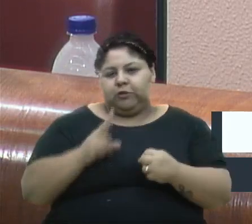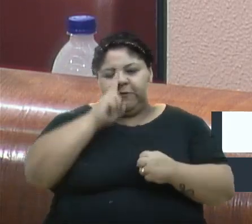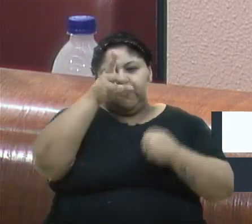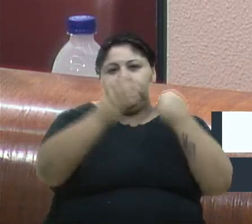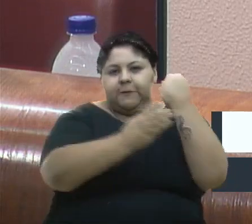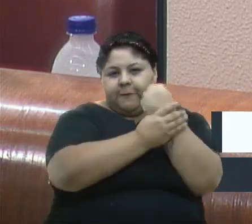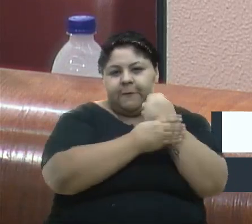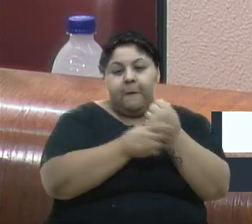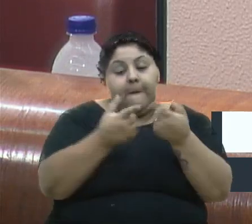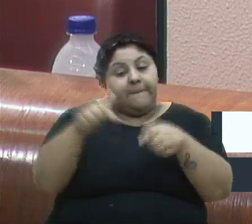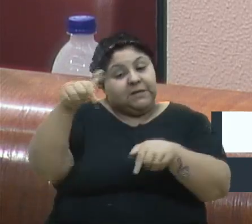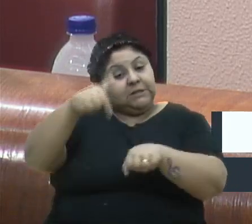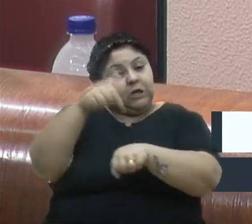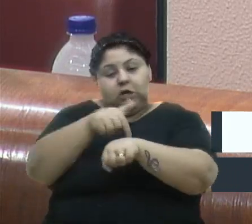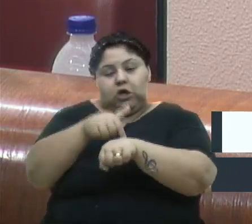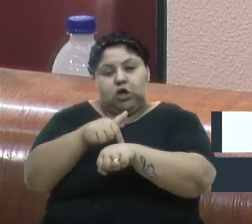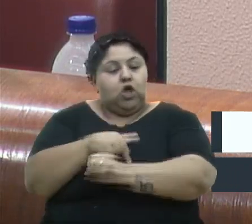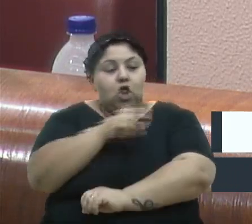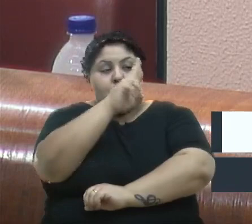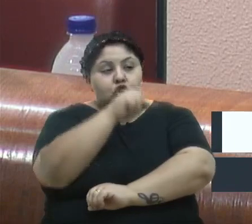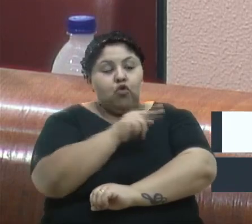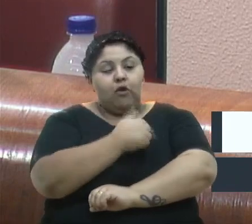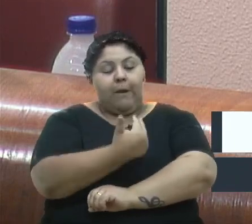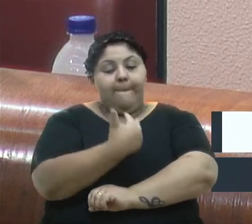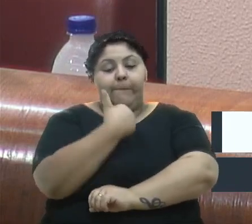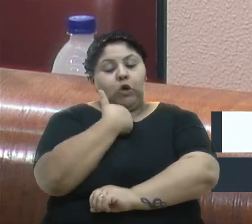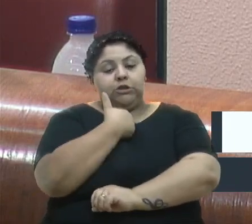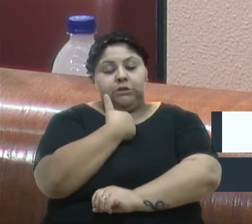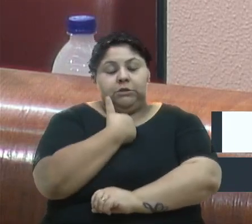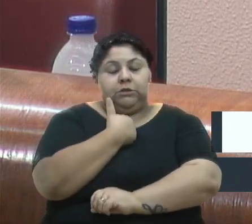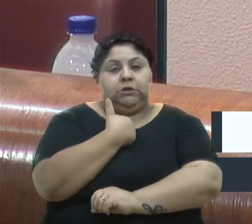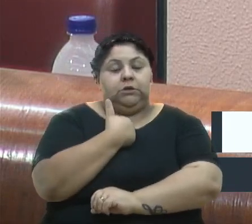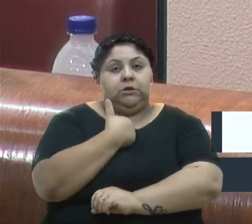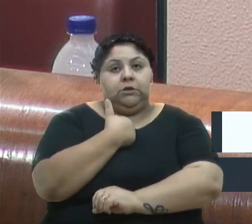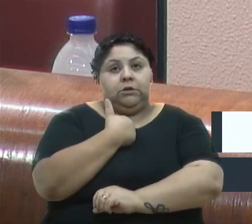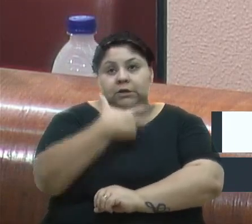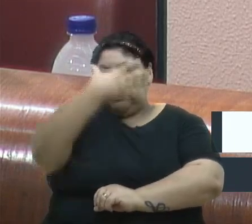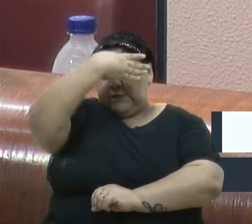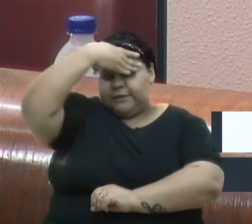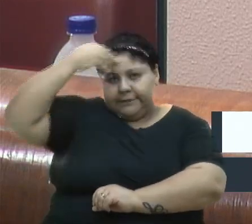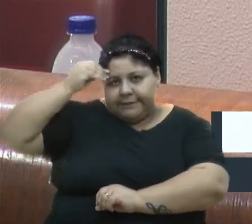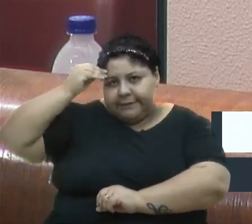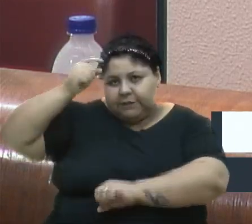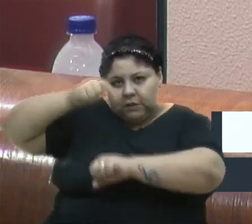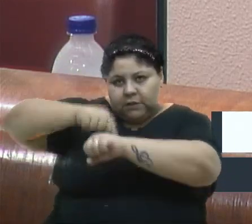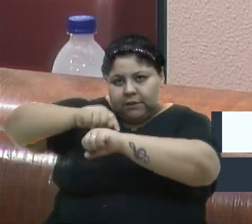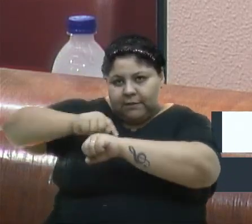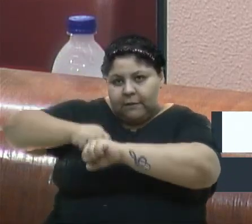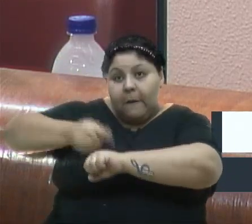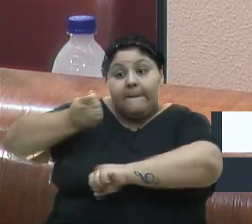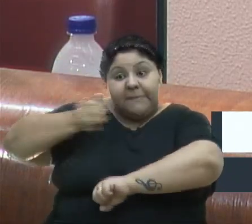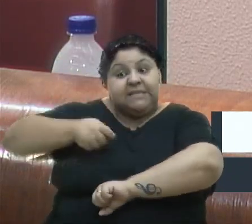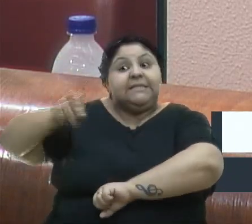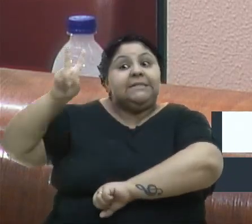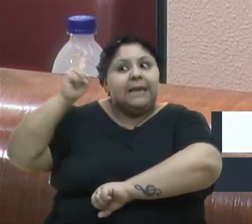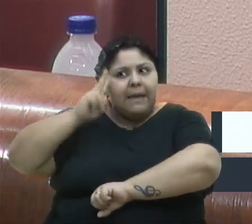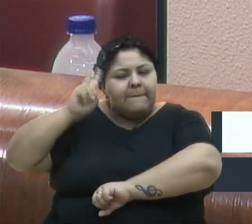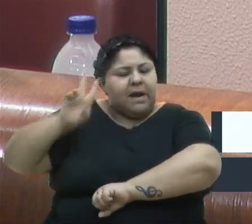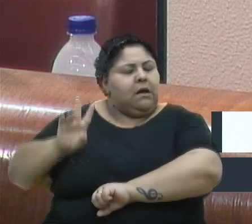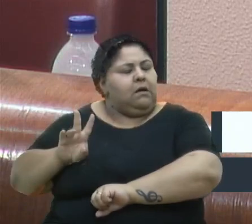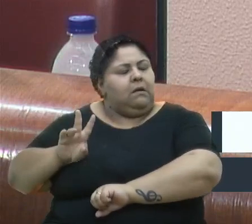vereador Bortola, a gente nunca pode deixar de esquecer nesse momento, a gente tem que lembrar nesse momento